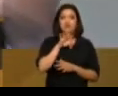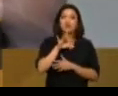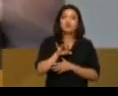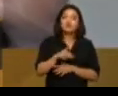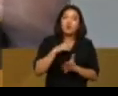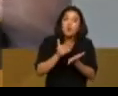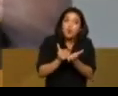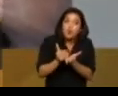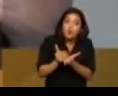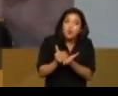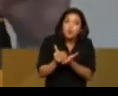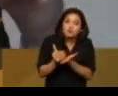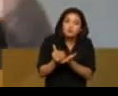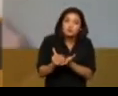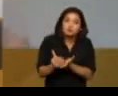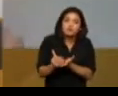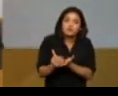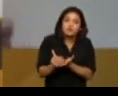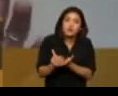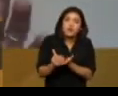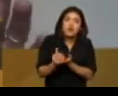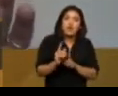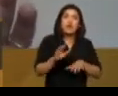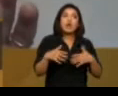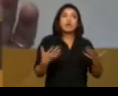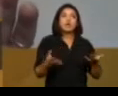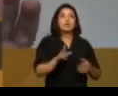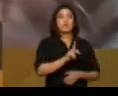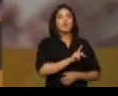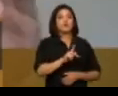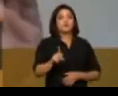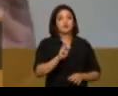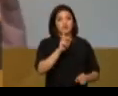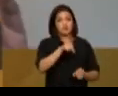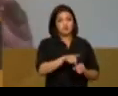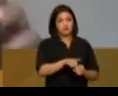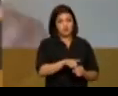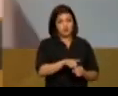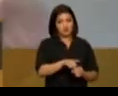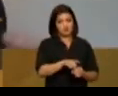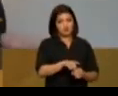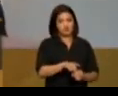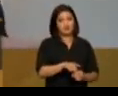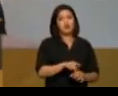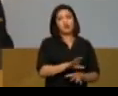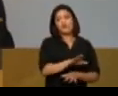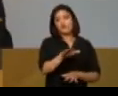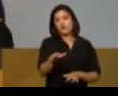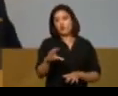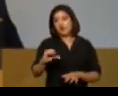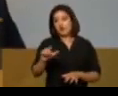apenas iniciado quando o presidente da Petrobras, cujo nome omito, foi ao